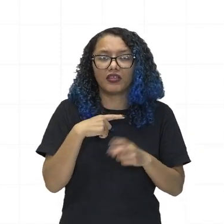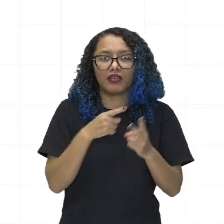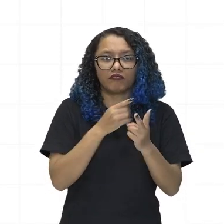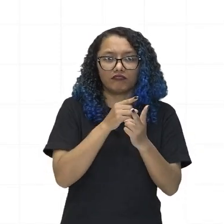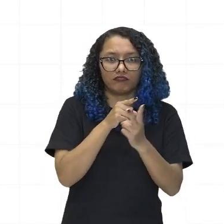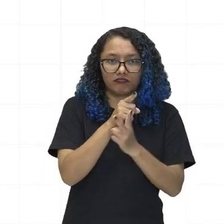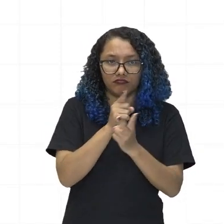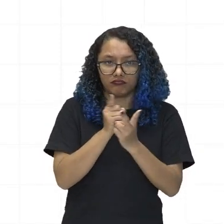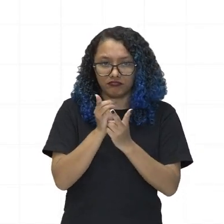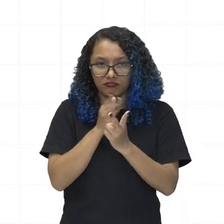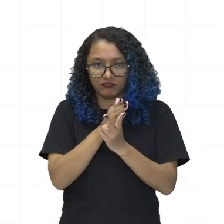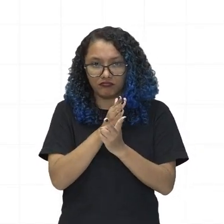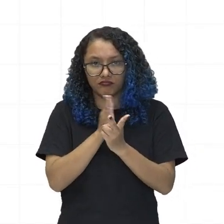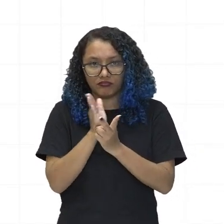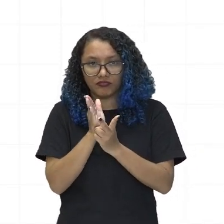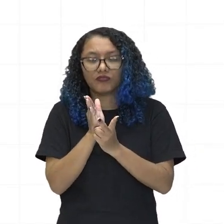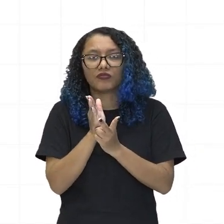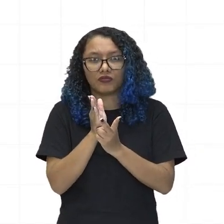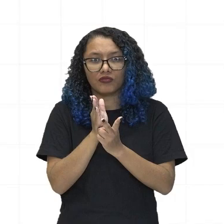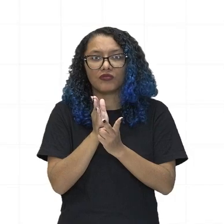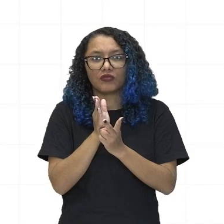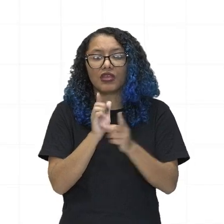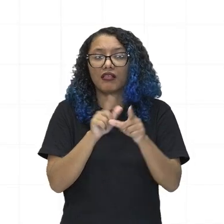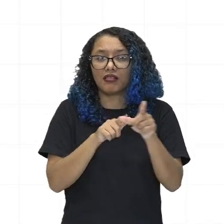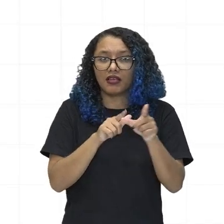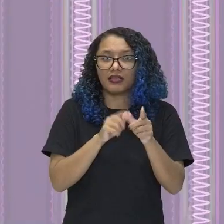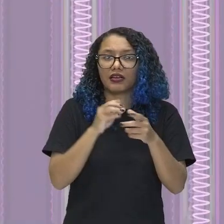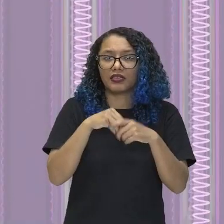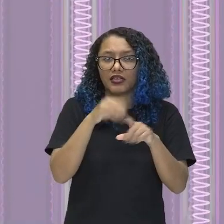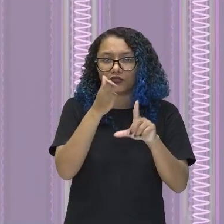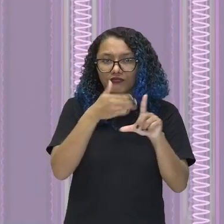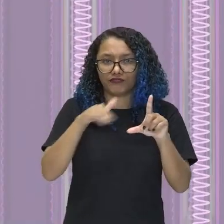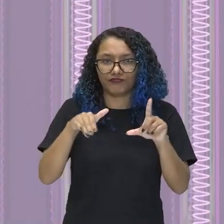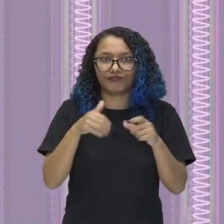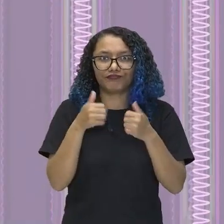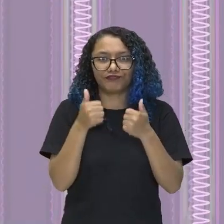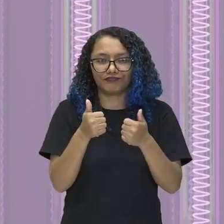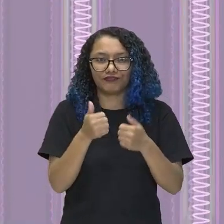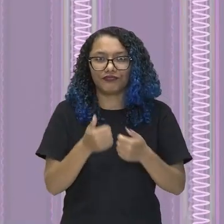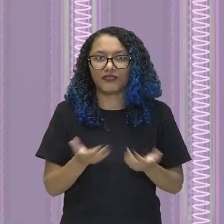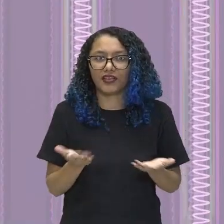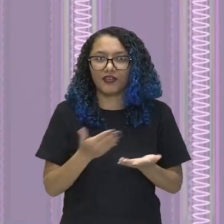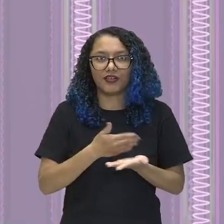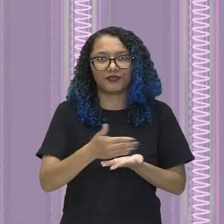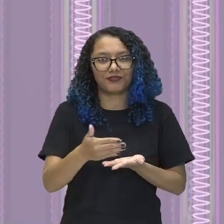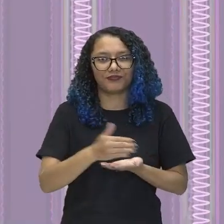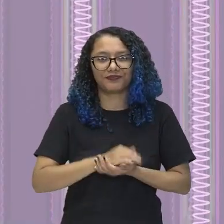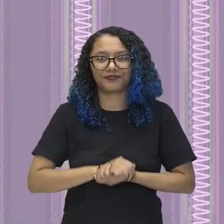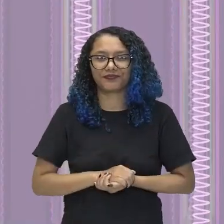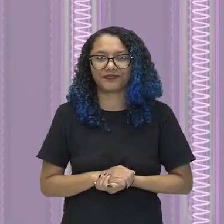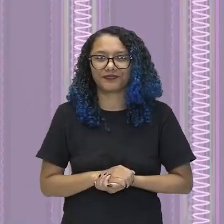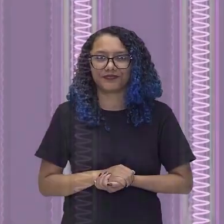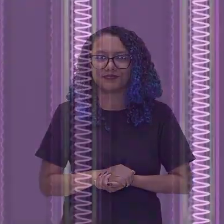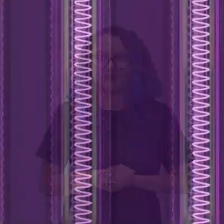incógnitas e interpretando no plano cartesiano. Vamos à nossa aula?